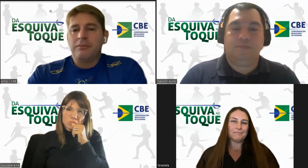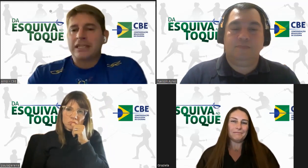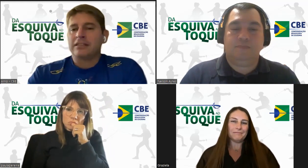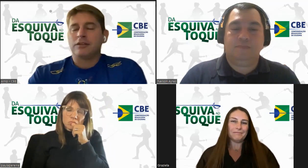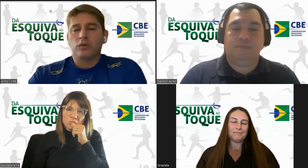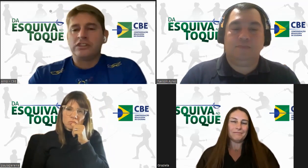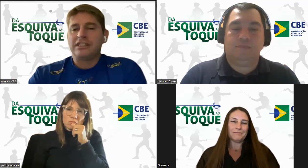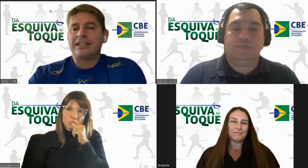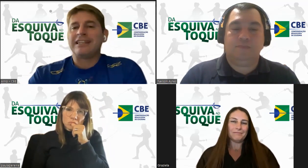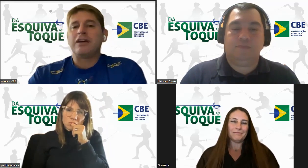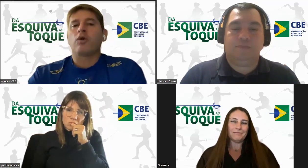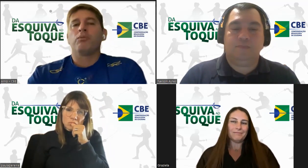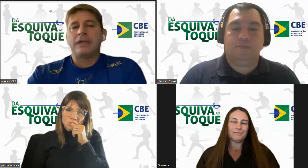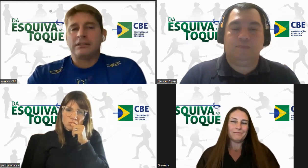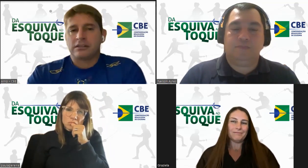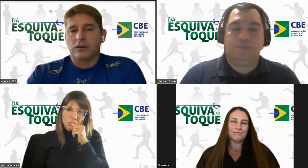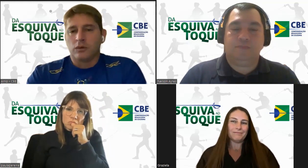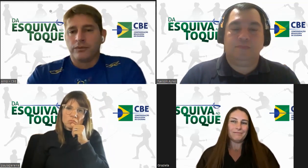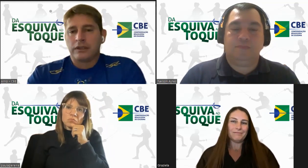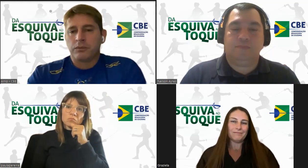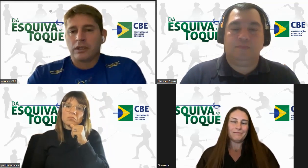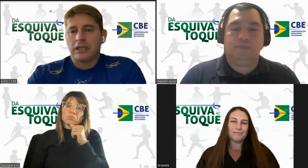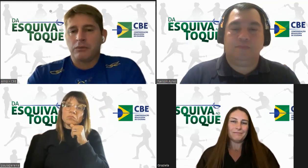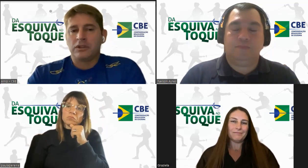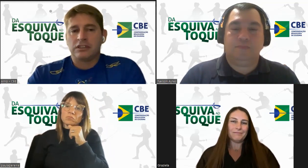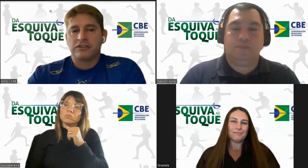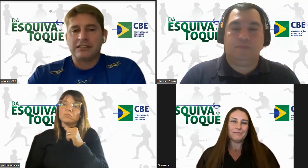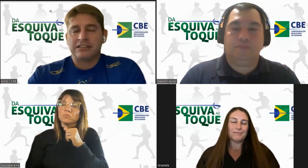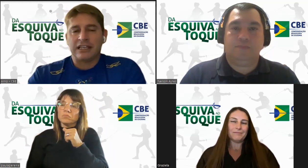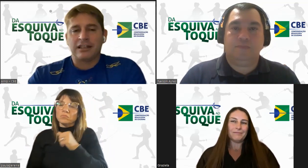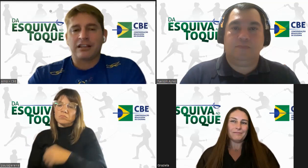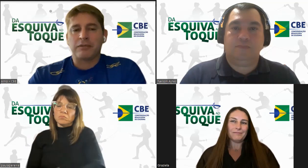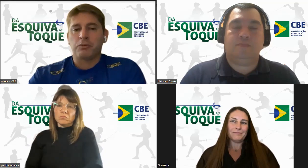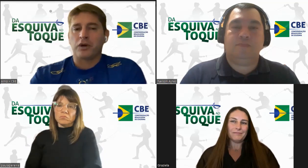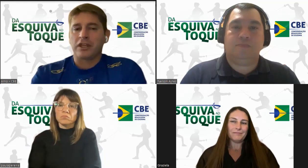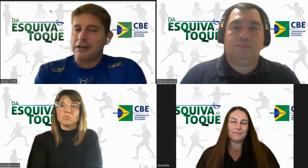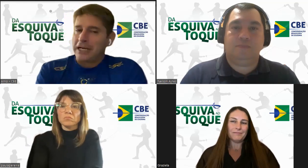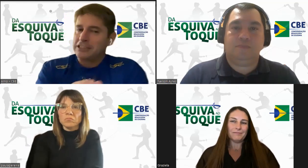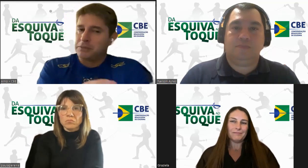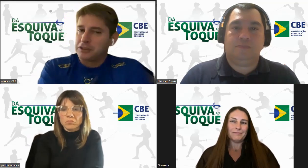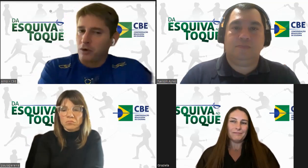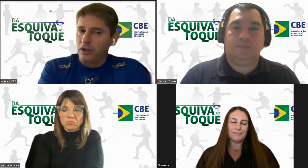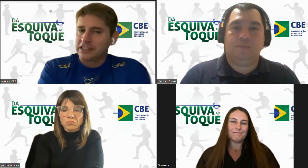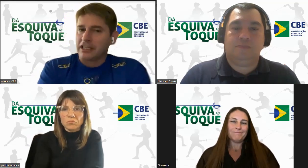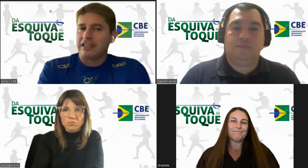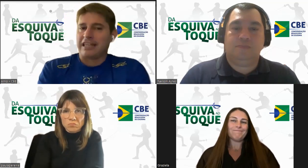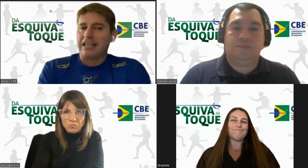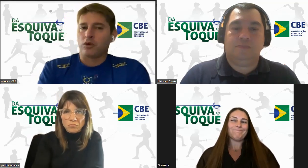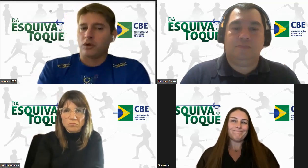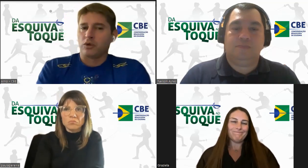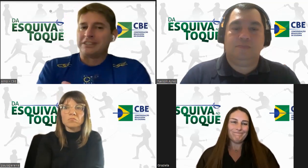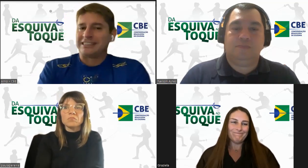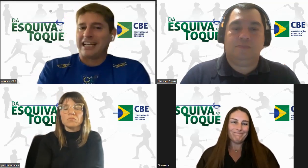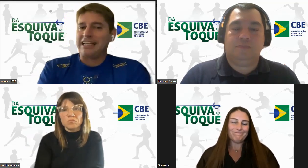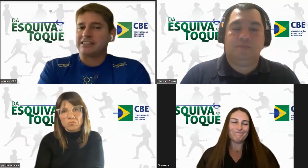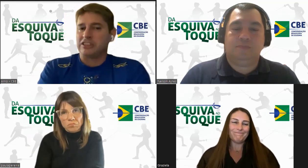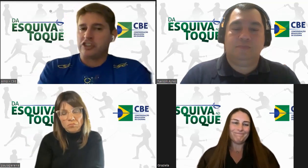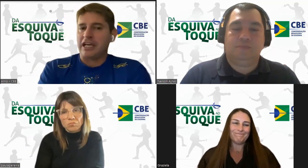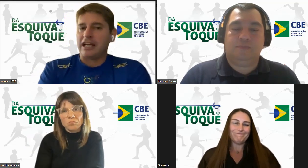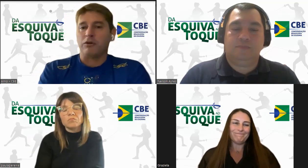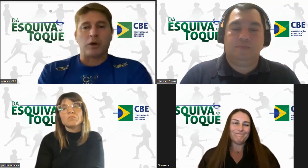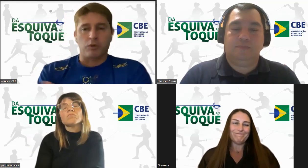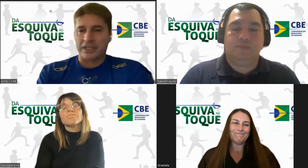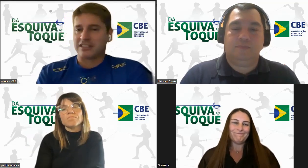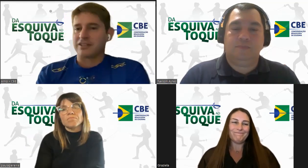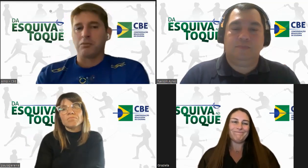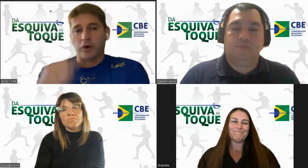da alimentação no dia de competição porque muitas vezes entra também um pouquinho da parte psicológica que tem todo o